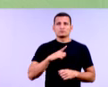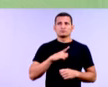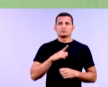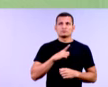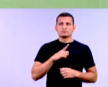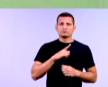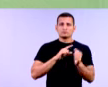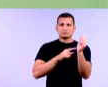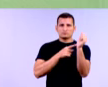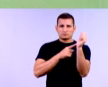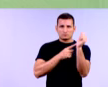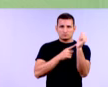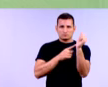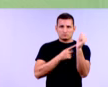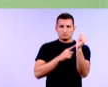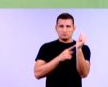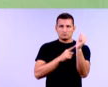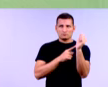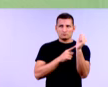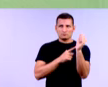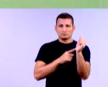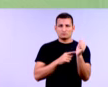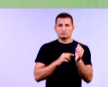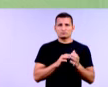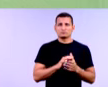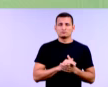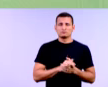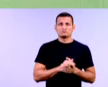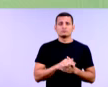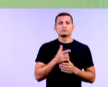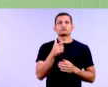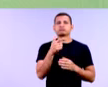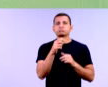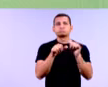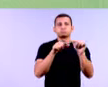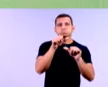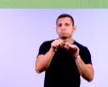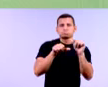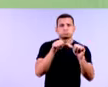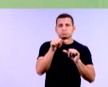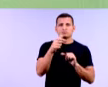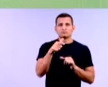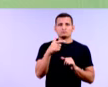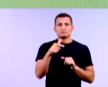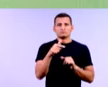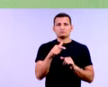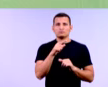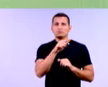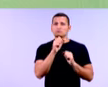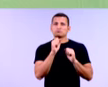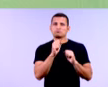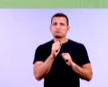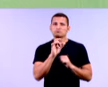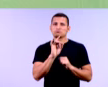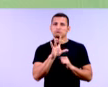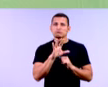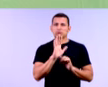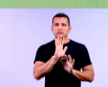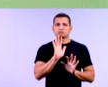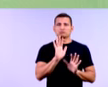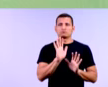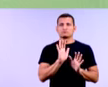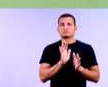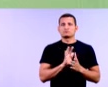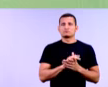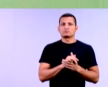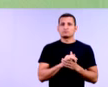a preposição na nossa língua, normalmente ela não varia, certo, professora Tayane? Ela pode, só se for contração